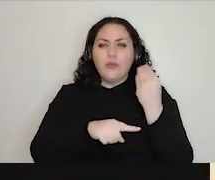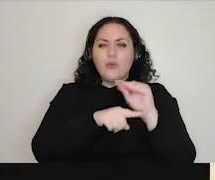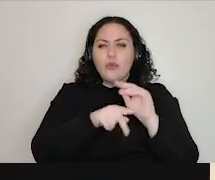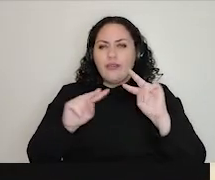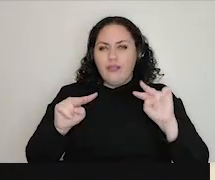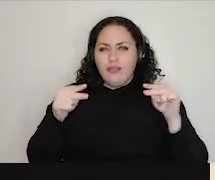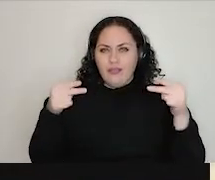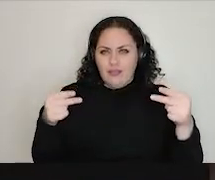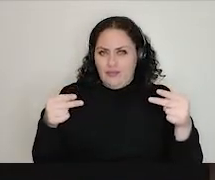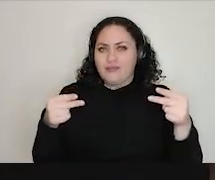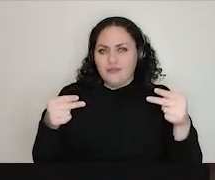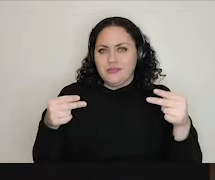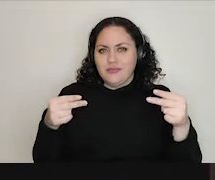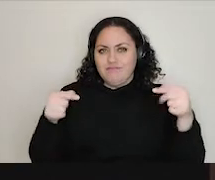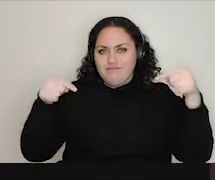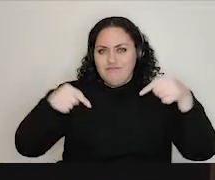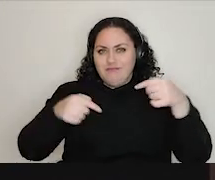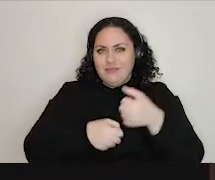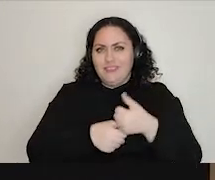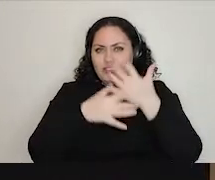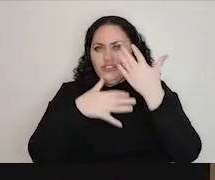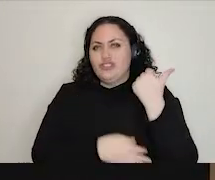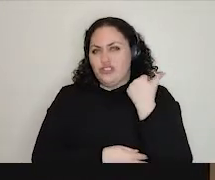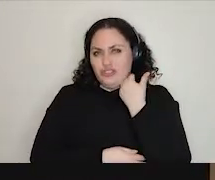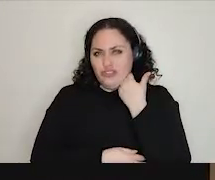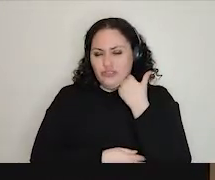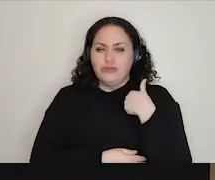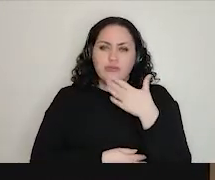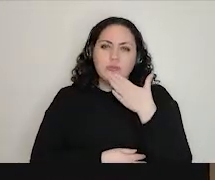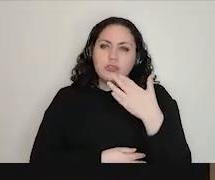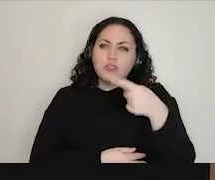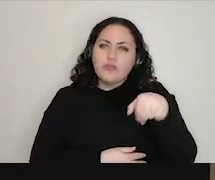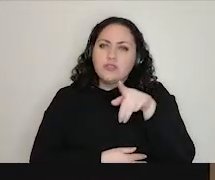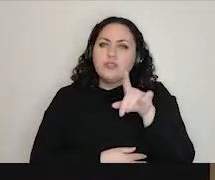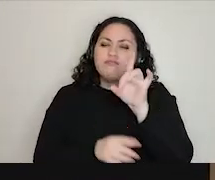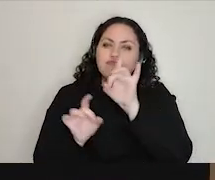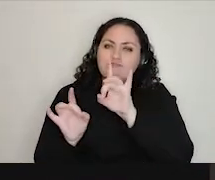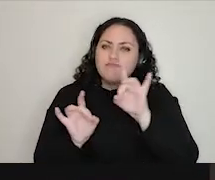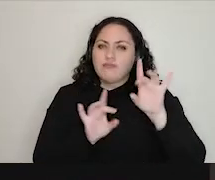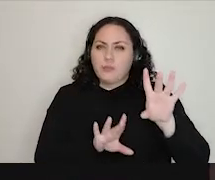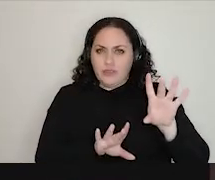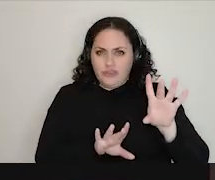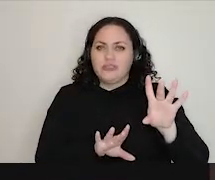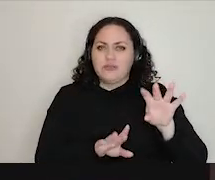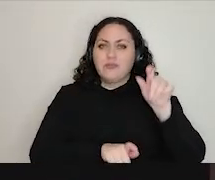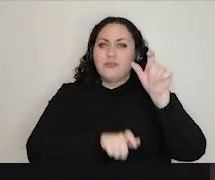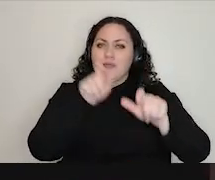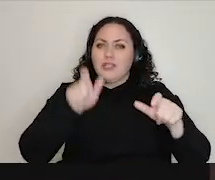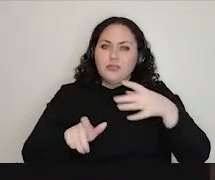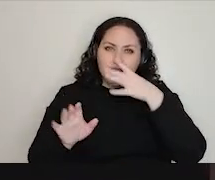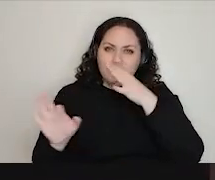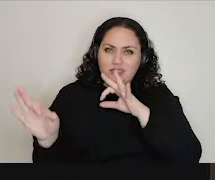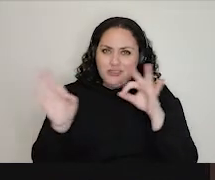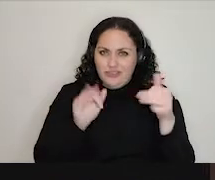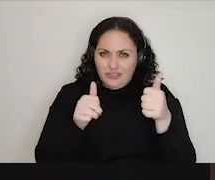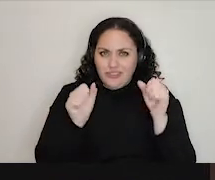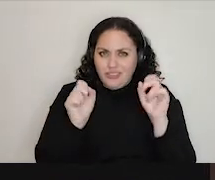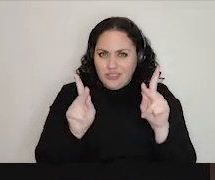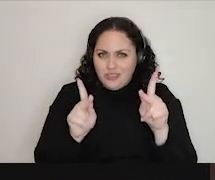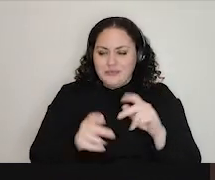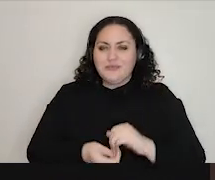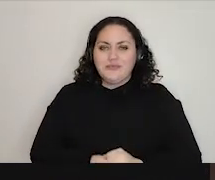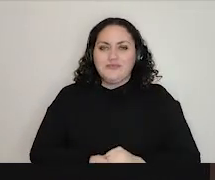link aqui no chat, e aí eu vou pedir que vocês compartilhem com o pessoal, tá,